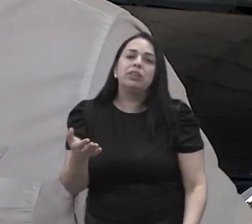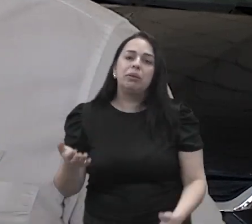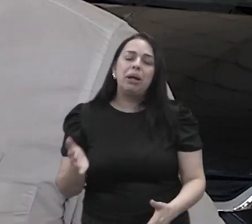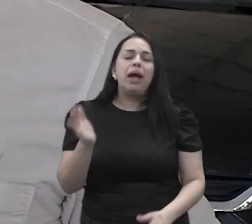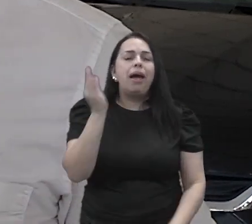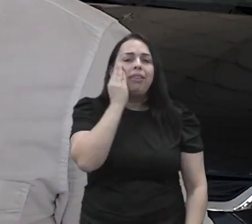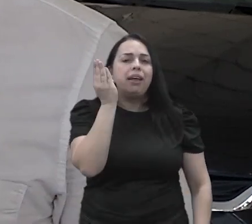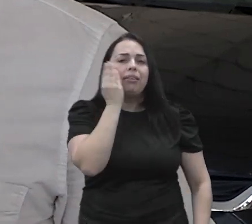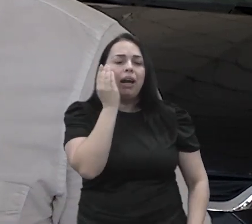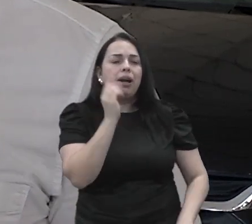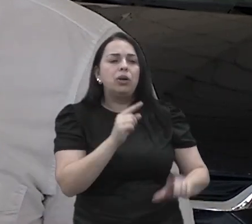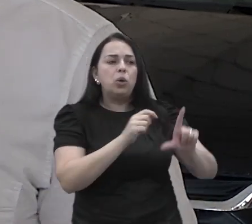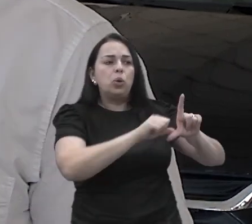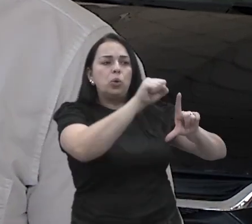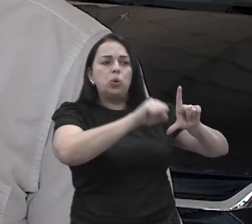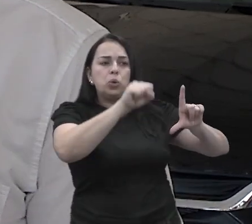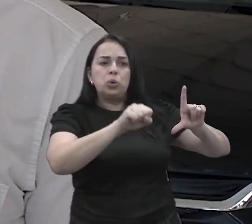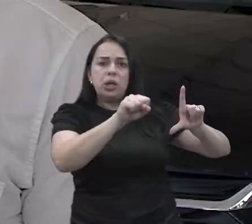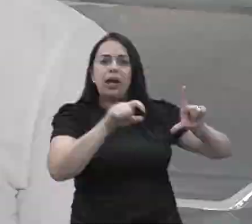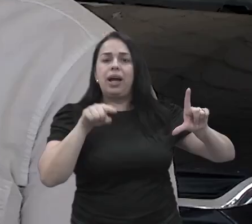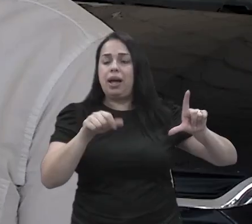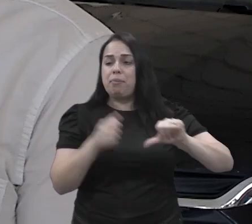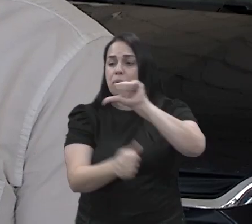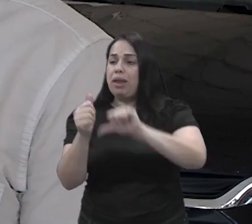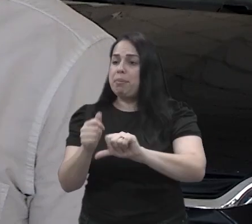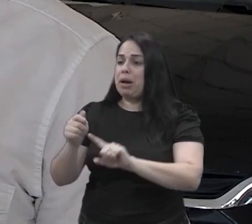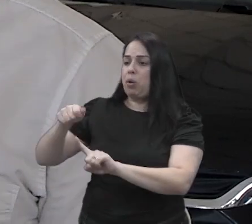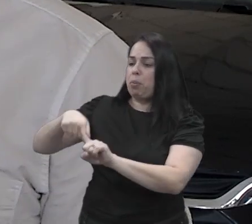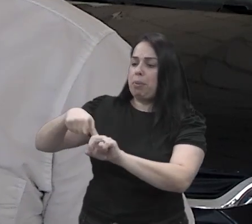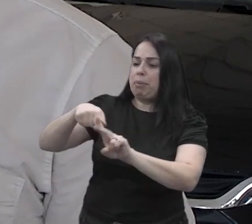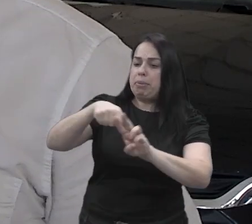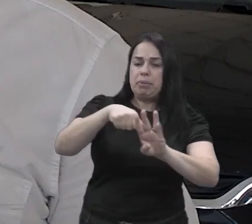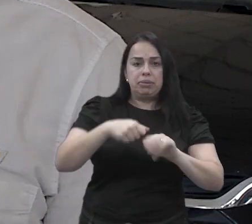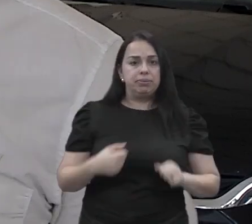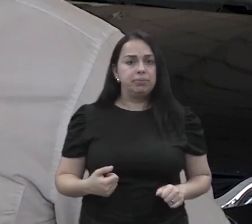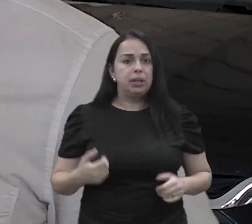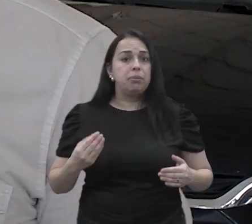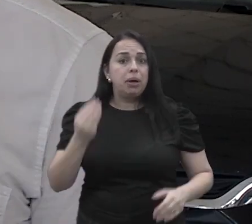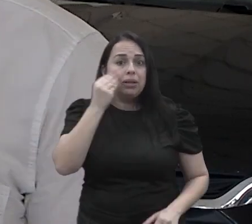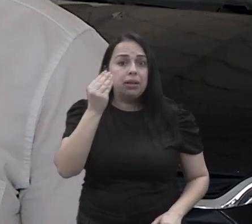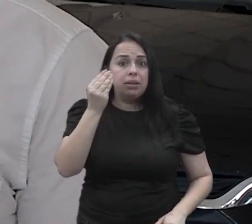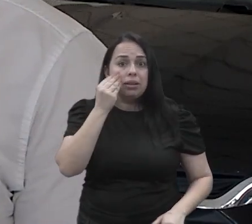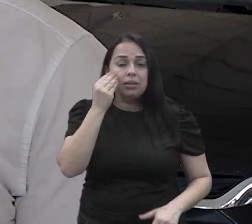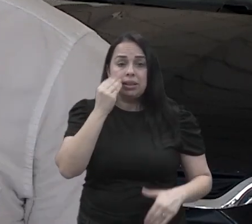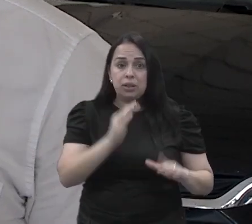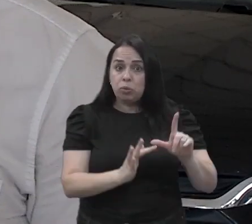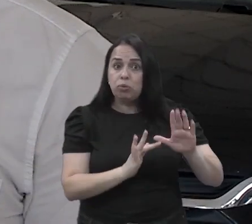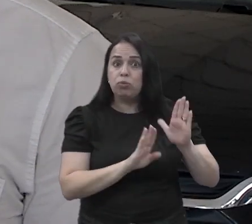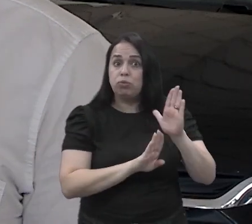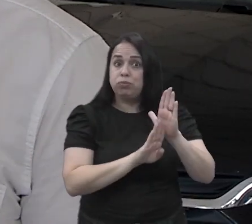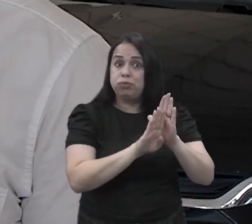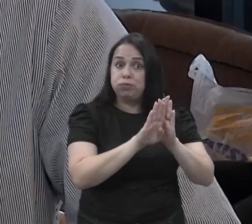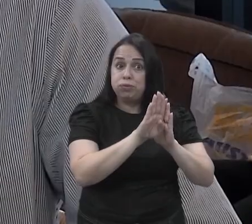e também taxas atrativas para os seminovos. Outra fórmula da gente driblar essa taxa Selic alta